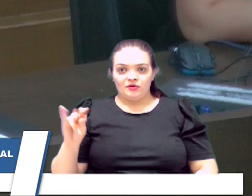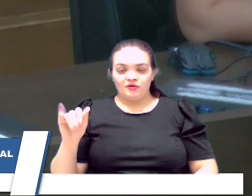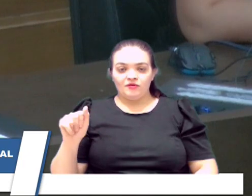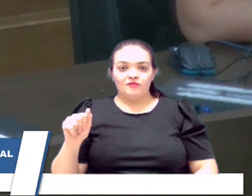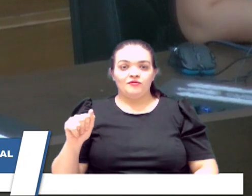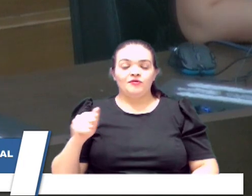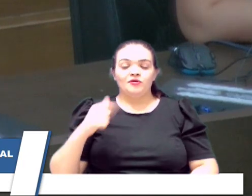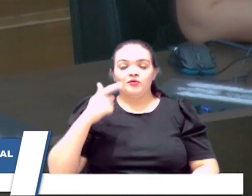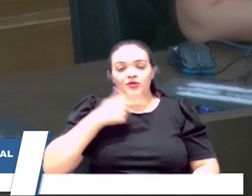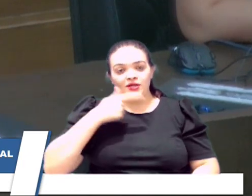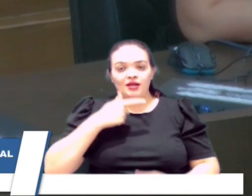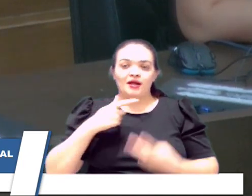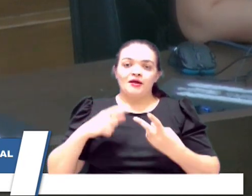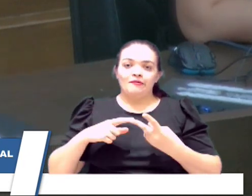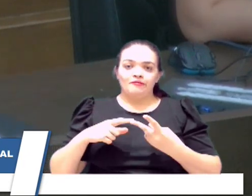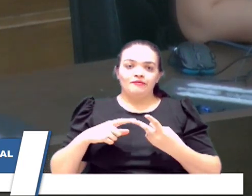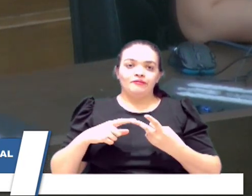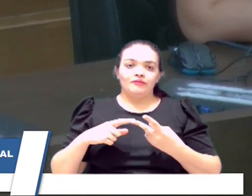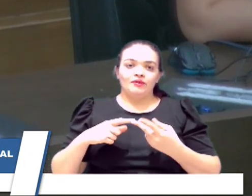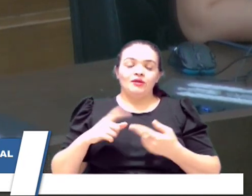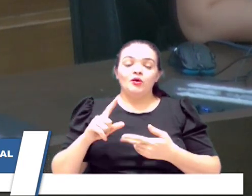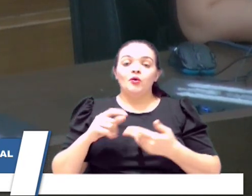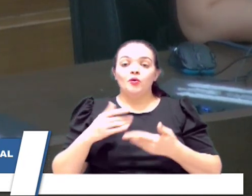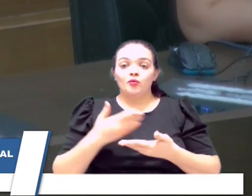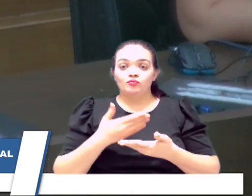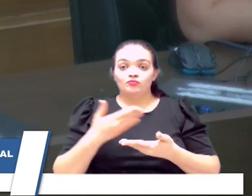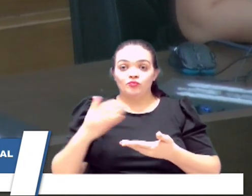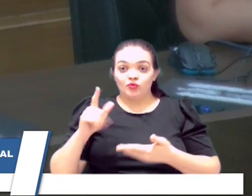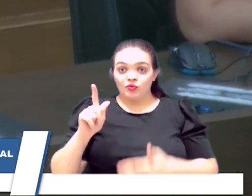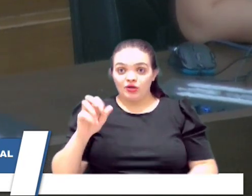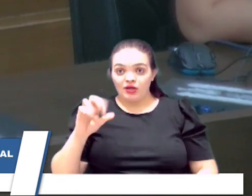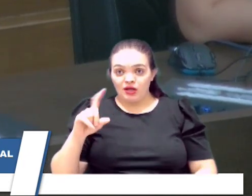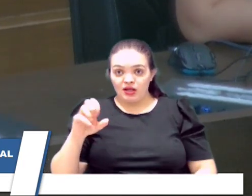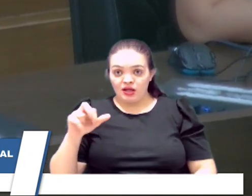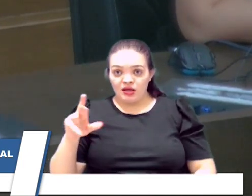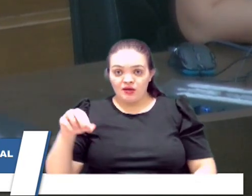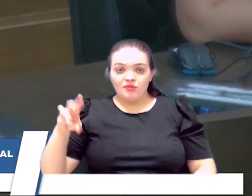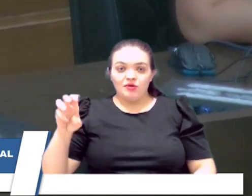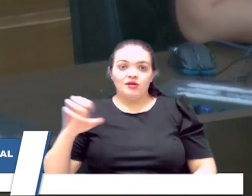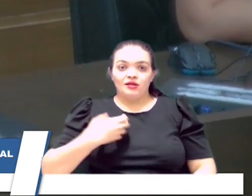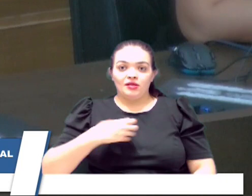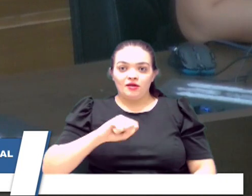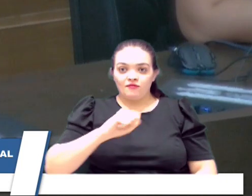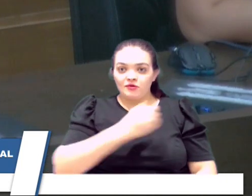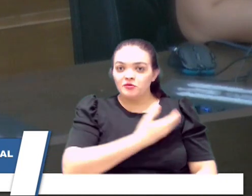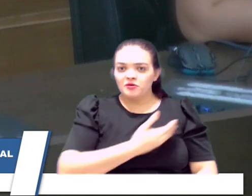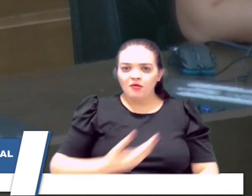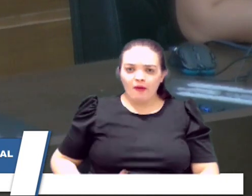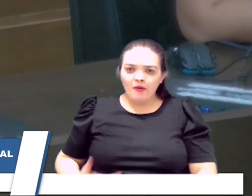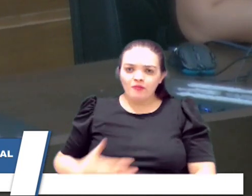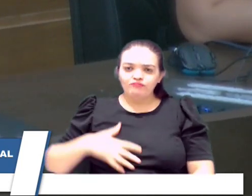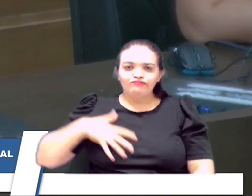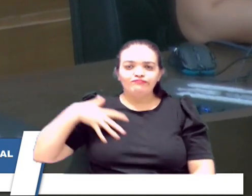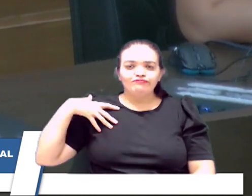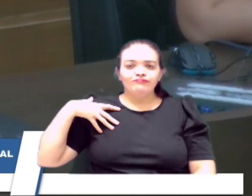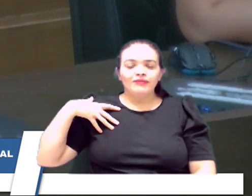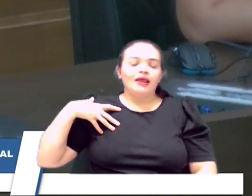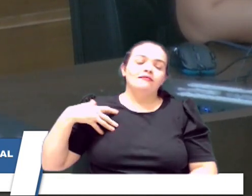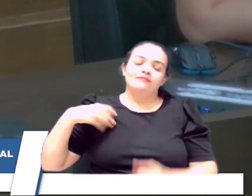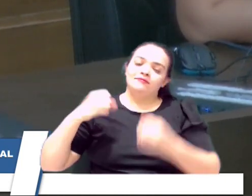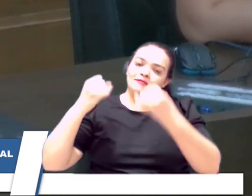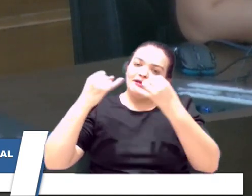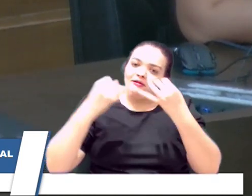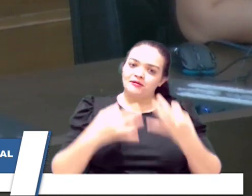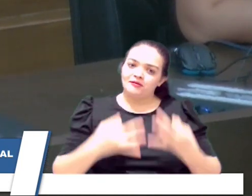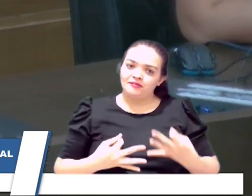Gilson. Então, muito obrigado pelo convite. Para a Defensoria Pública é uma grande satisfação. Nada do que eu disser